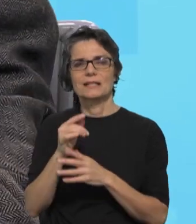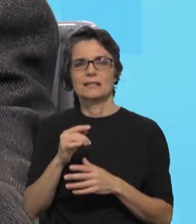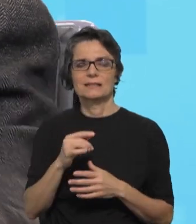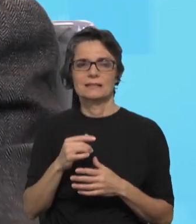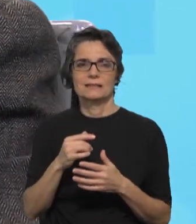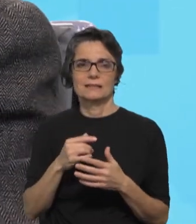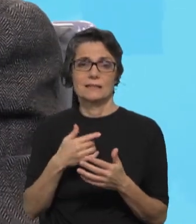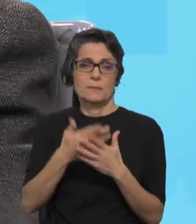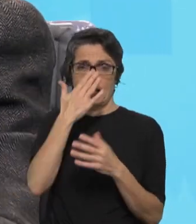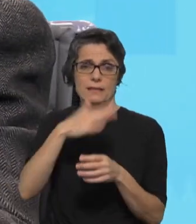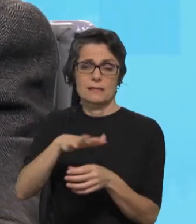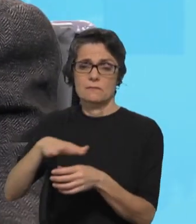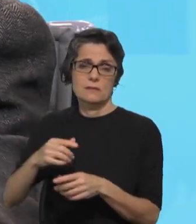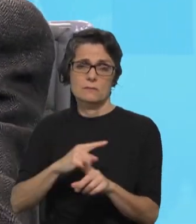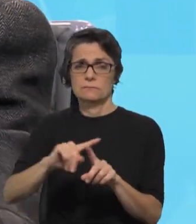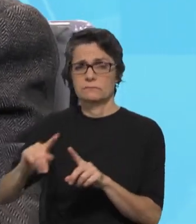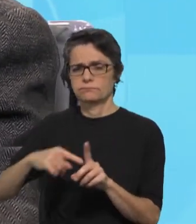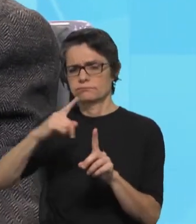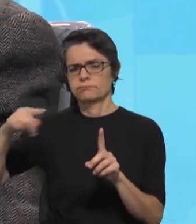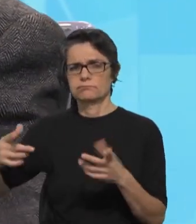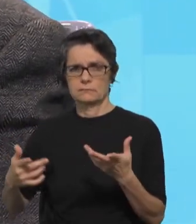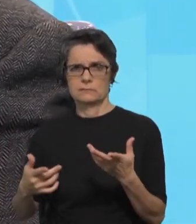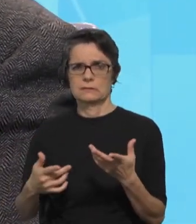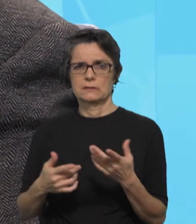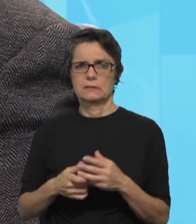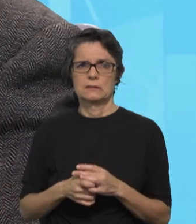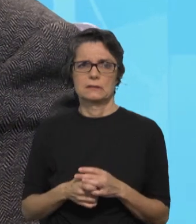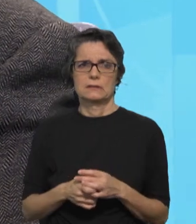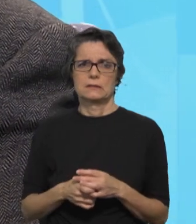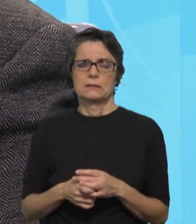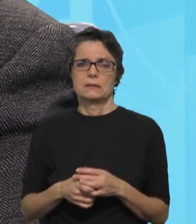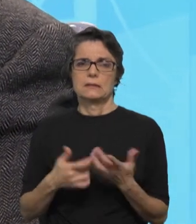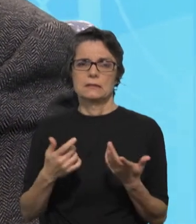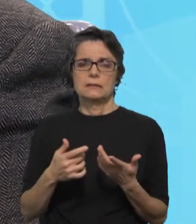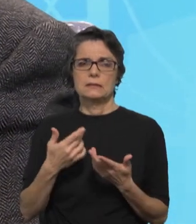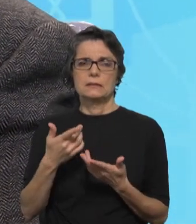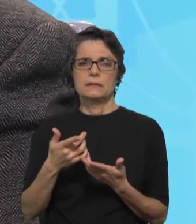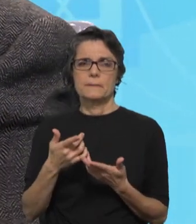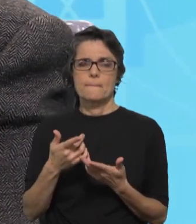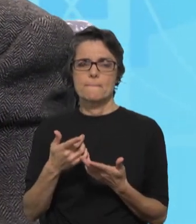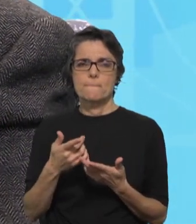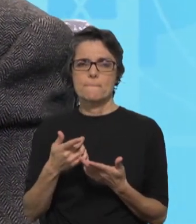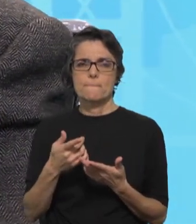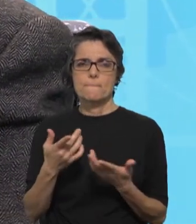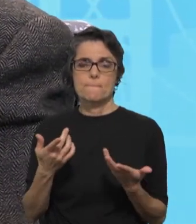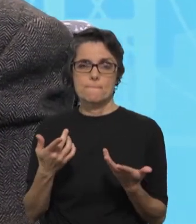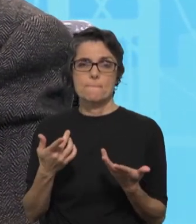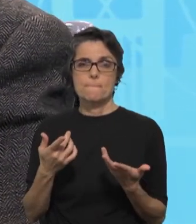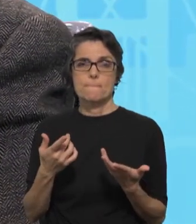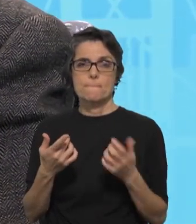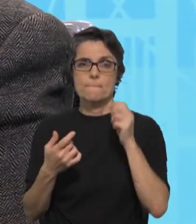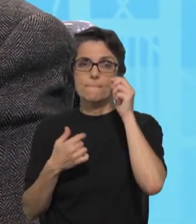não falar do que se passava a nível daquele daquele verão quente, não é? E depois